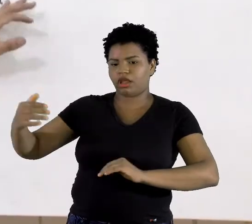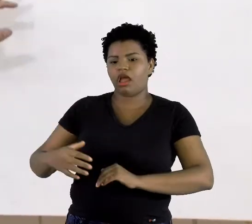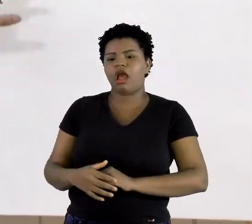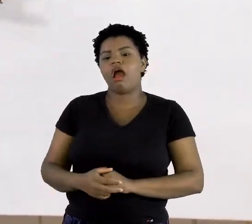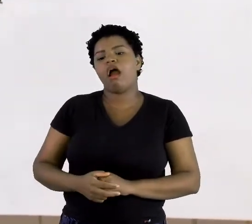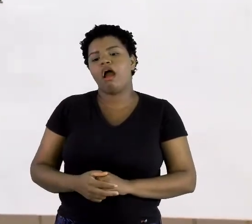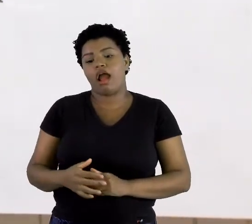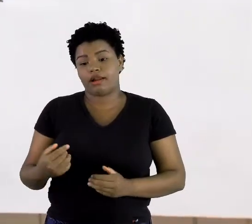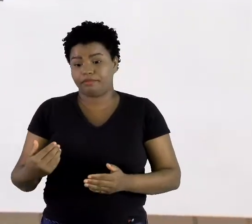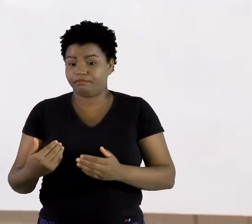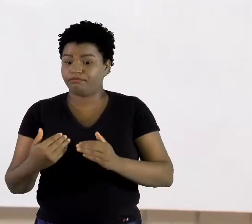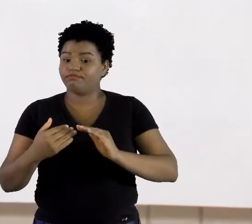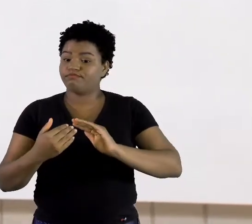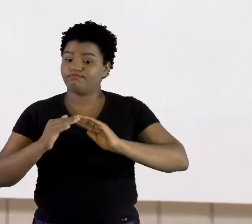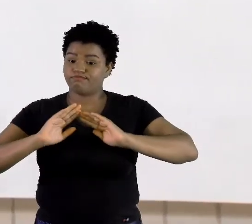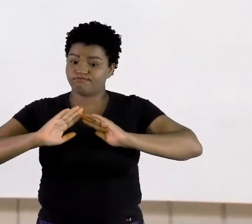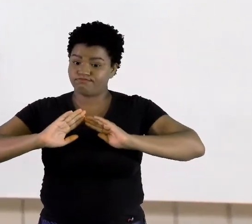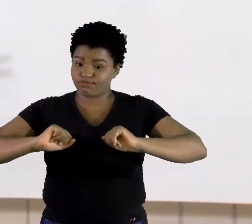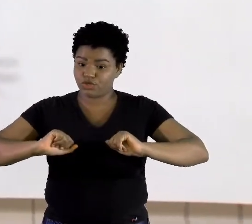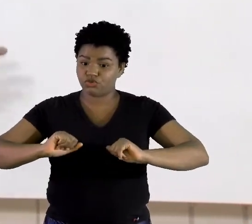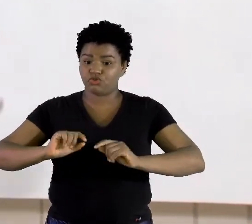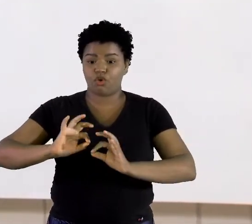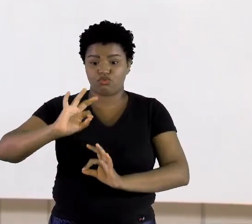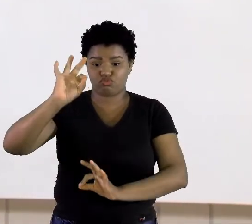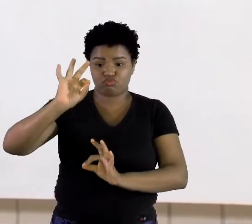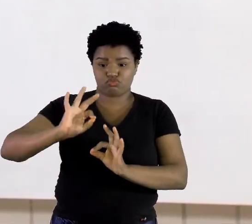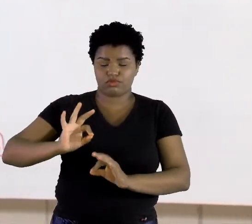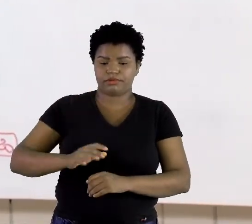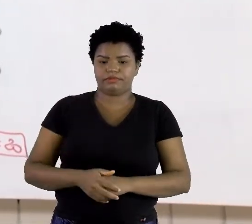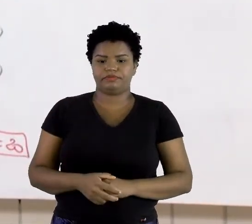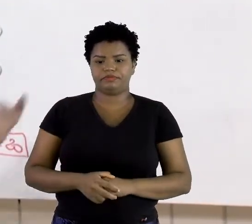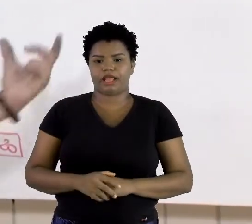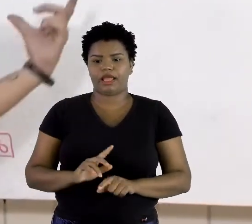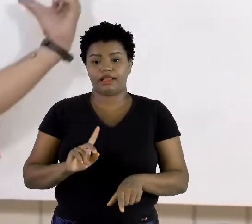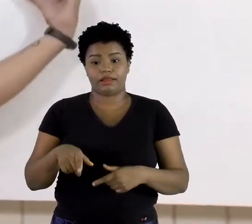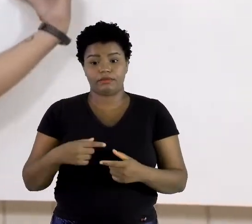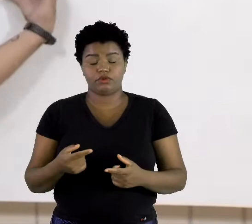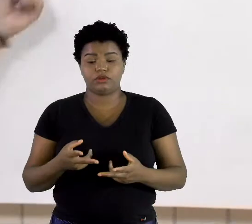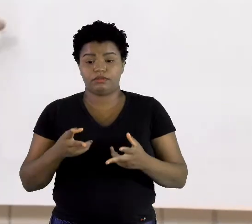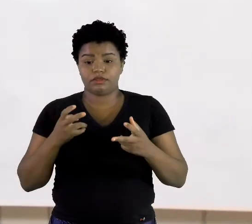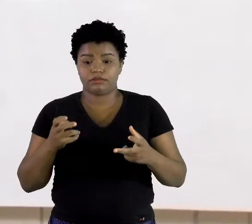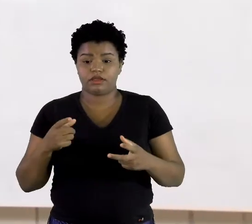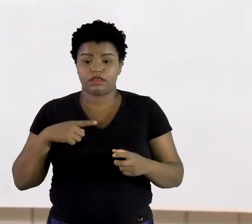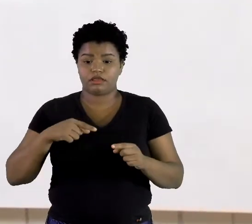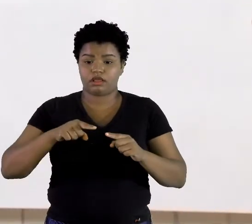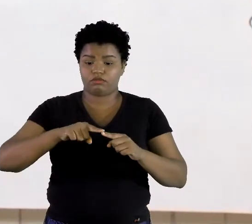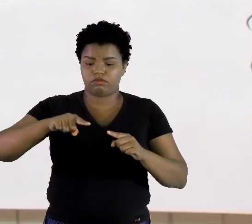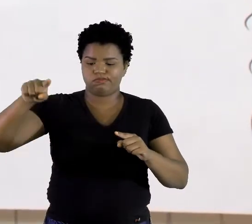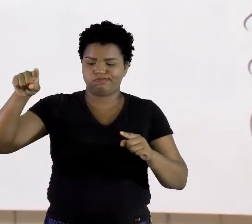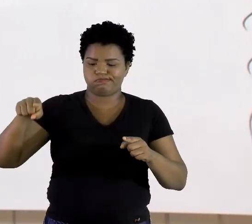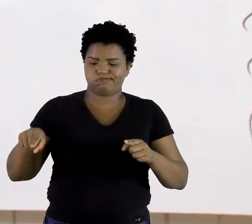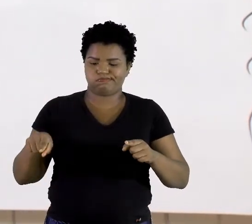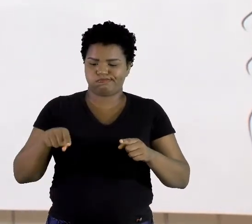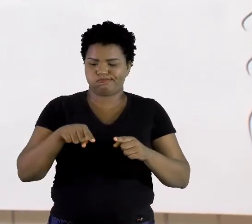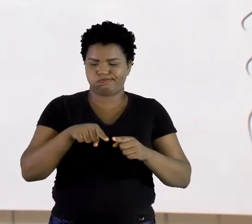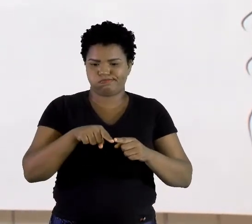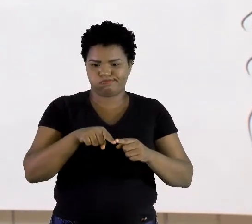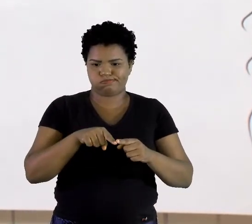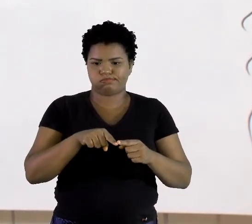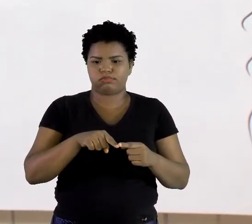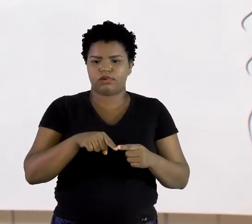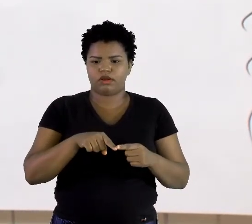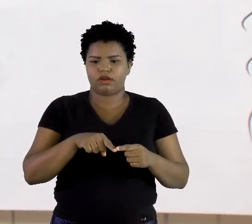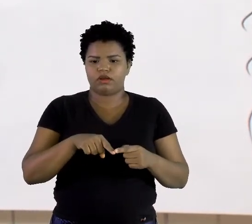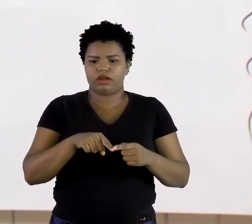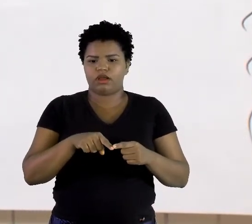aqui, depois de interpretar o problema, eu consigo perceber que eu tenho um triângulo retângulo, cujo ângulo médio é